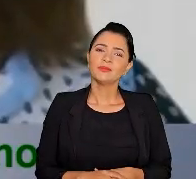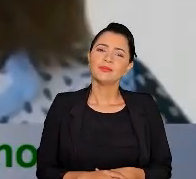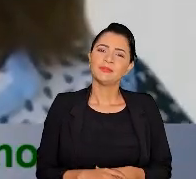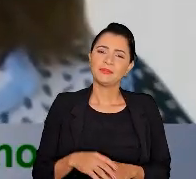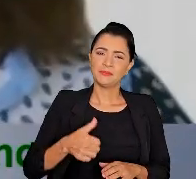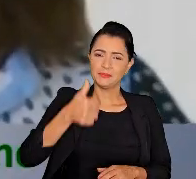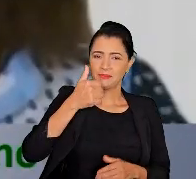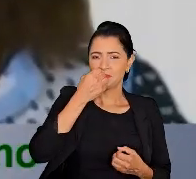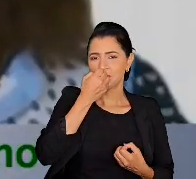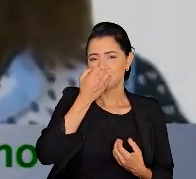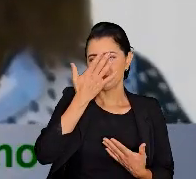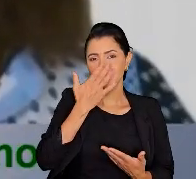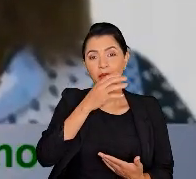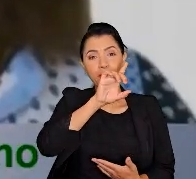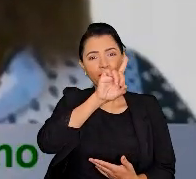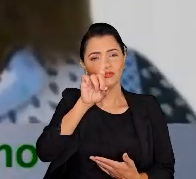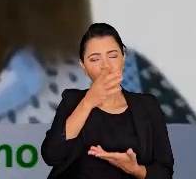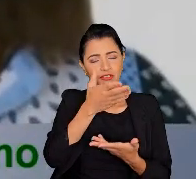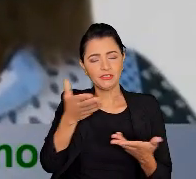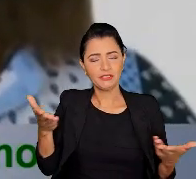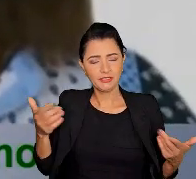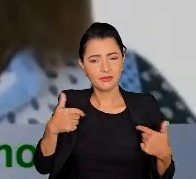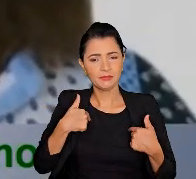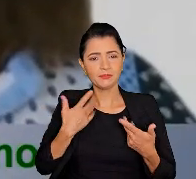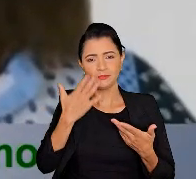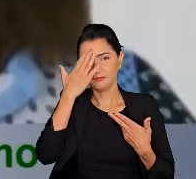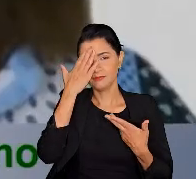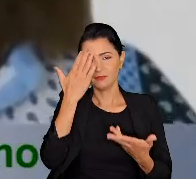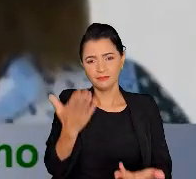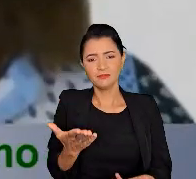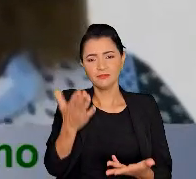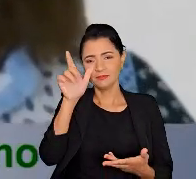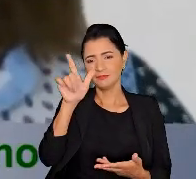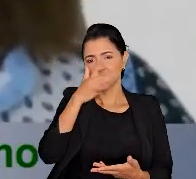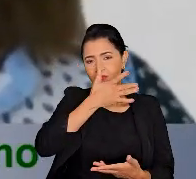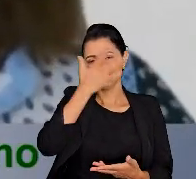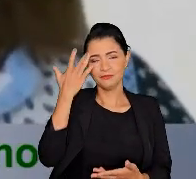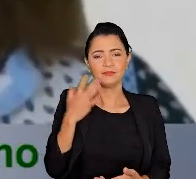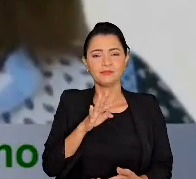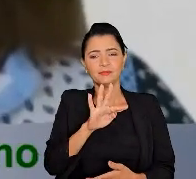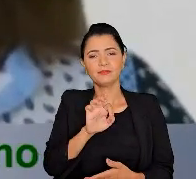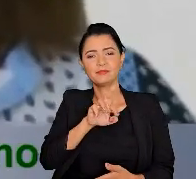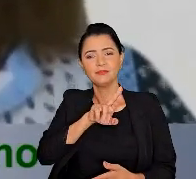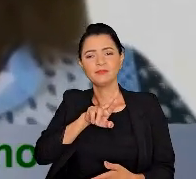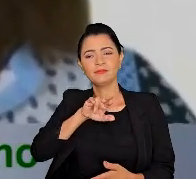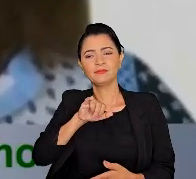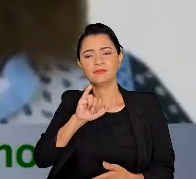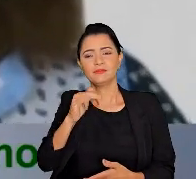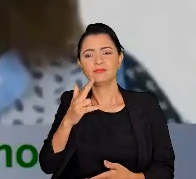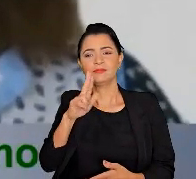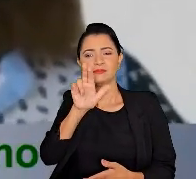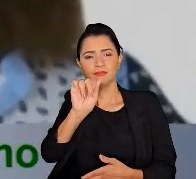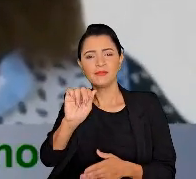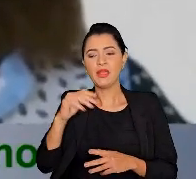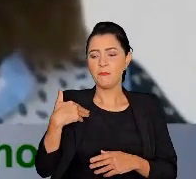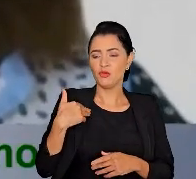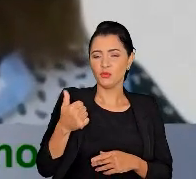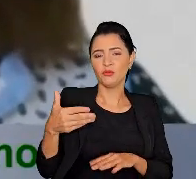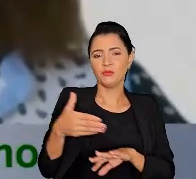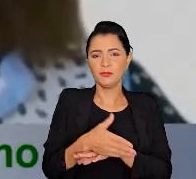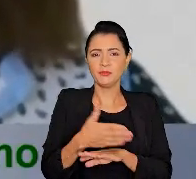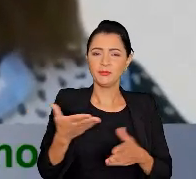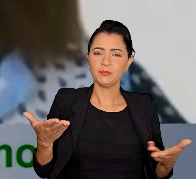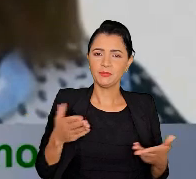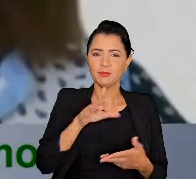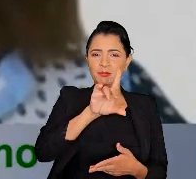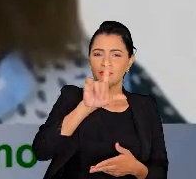Primeiramente, bom dia a todos. Eu gostaria de agradecer na pessoa da doutora Terezinha o convite para participar desse